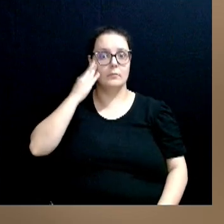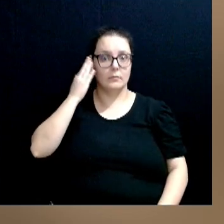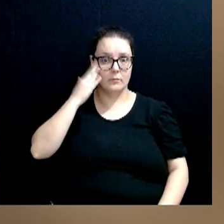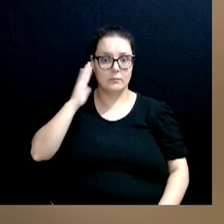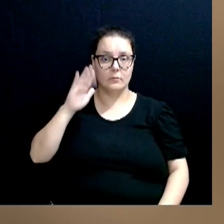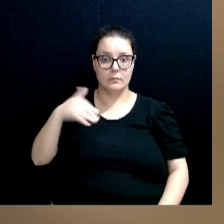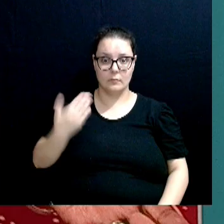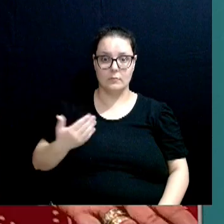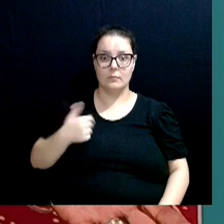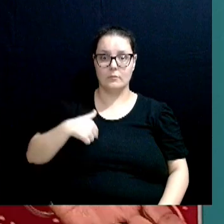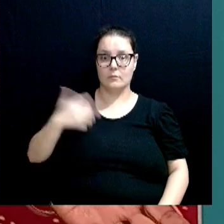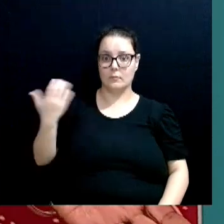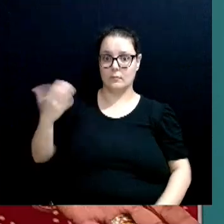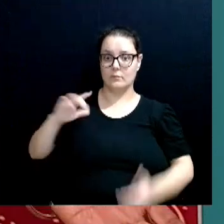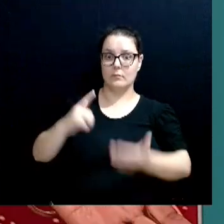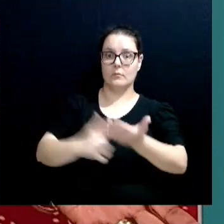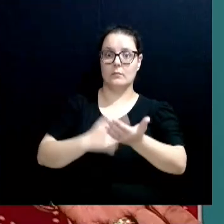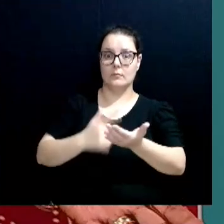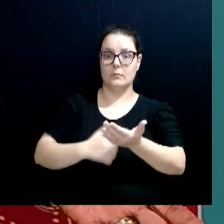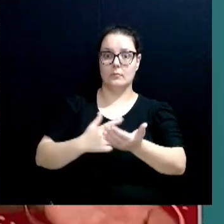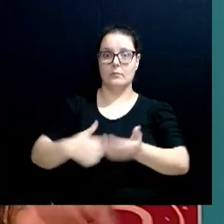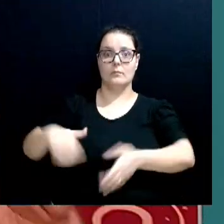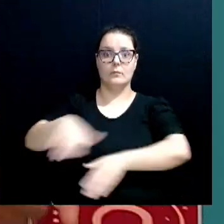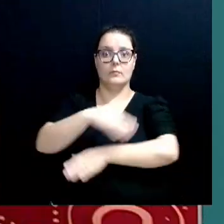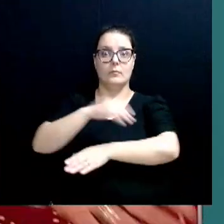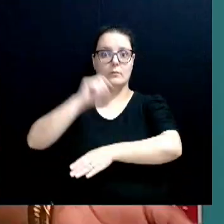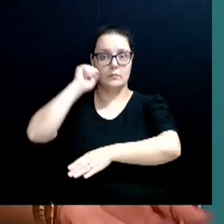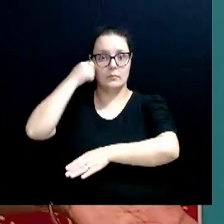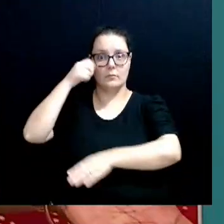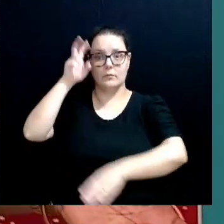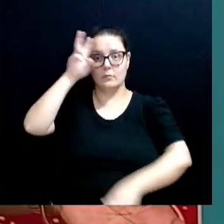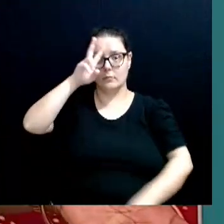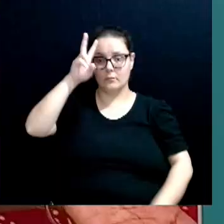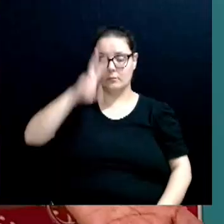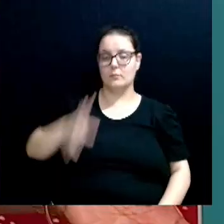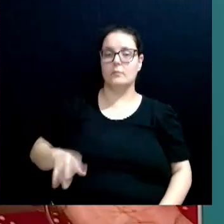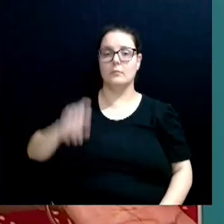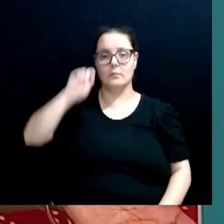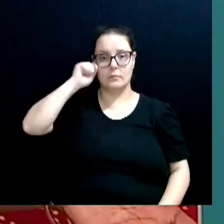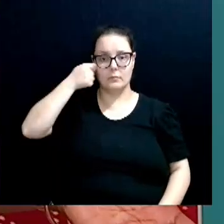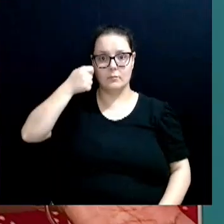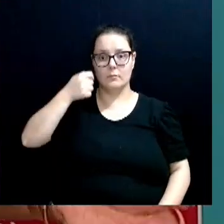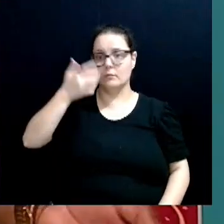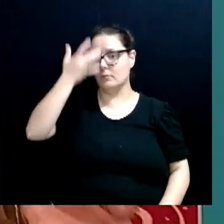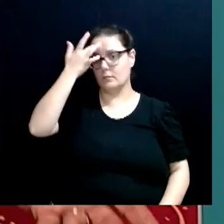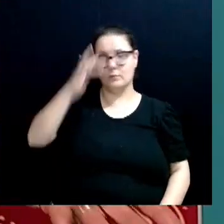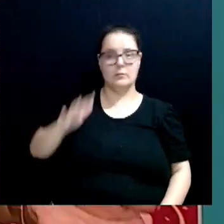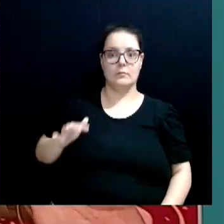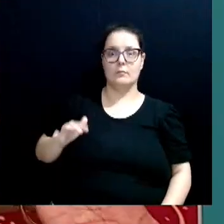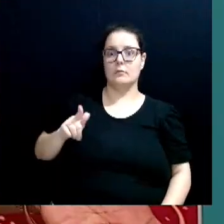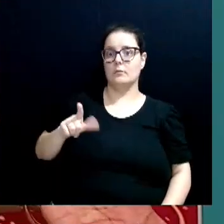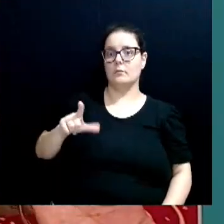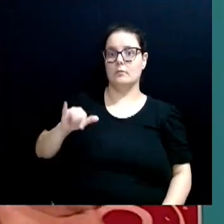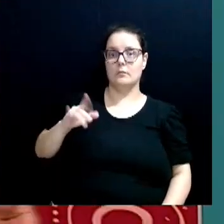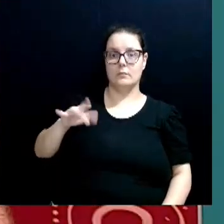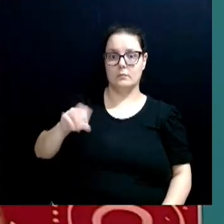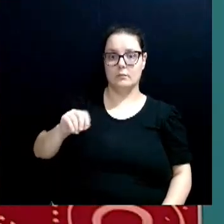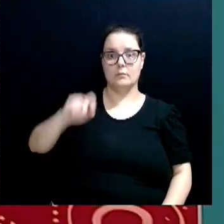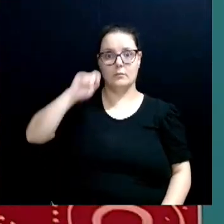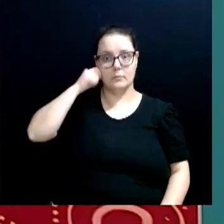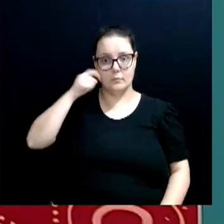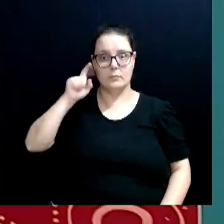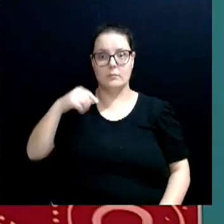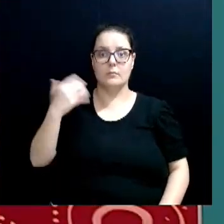publiquei o livro Ruas de Histórias Negras, não sabiam que Francisco Glicério era negro, também que foi nessa